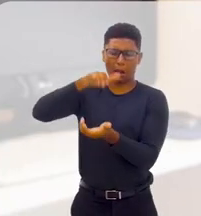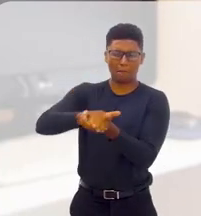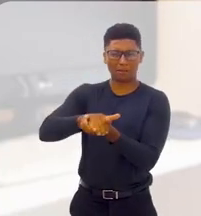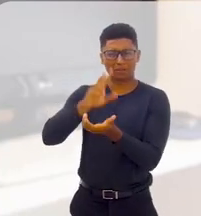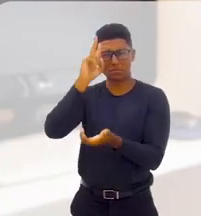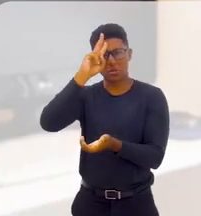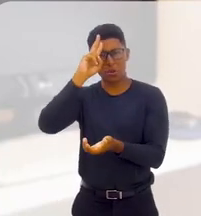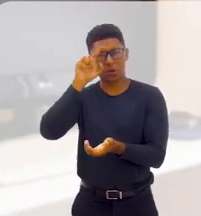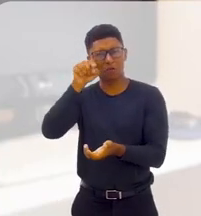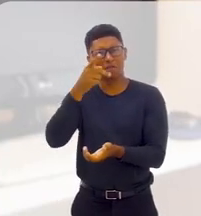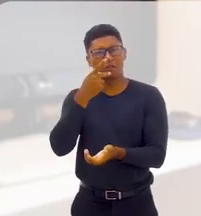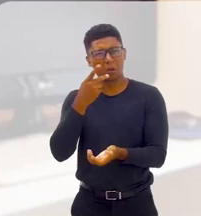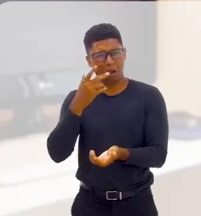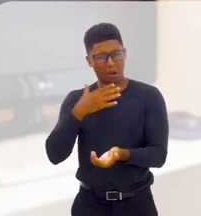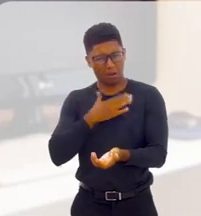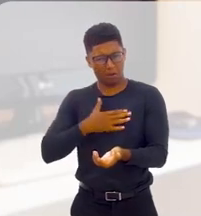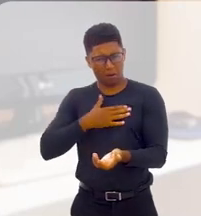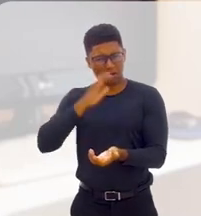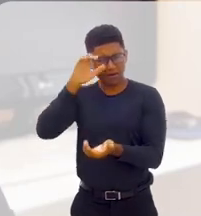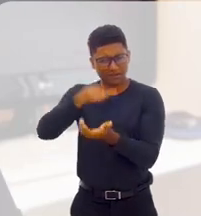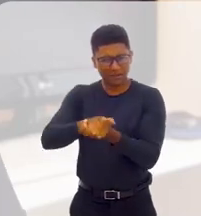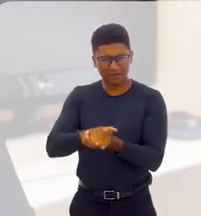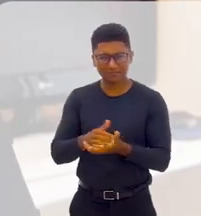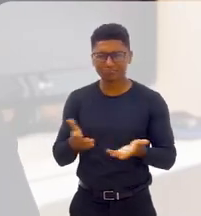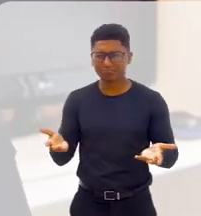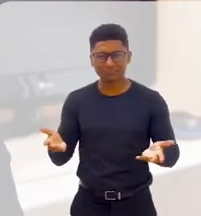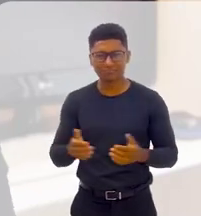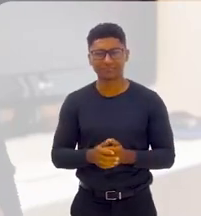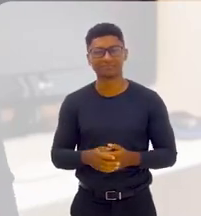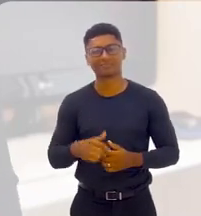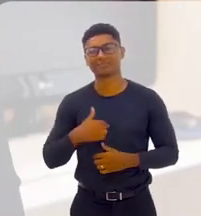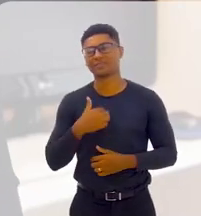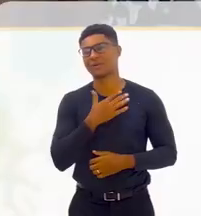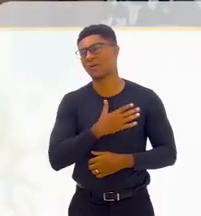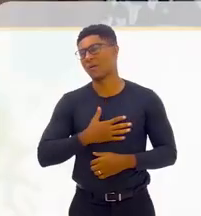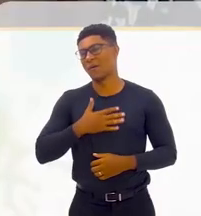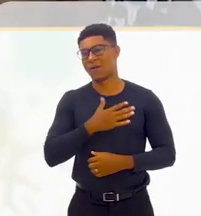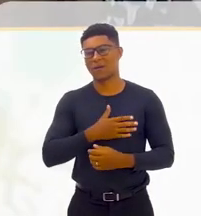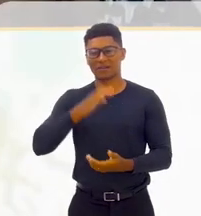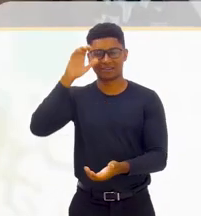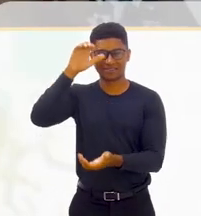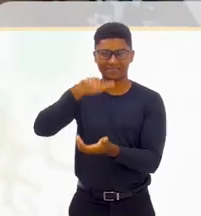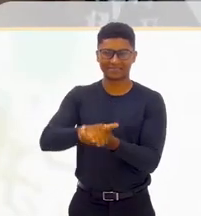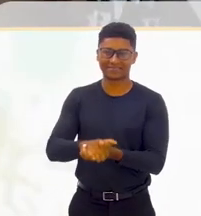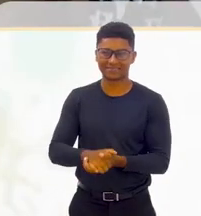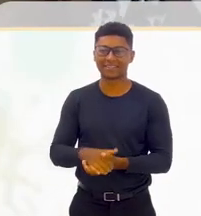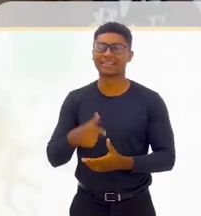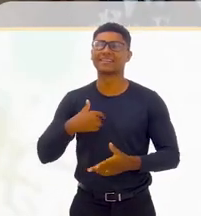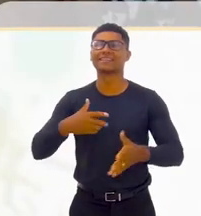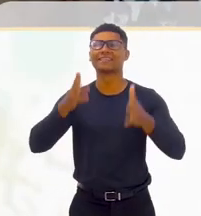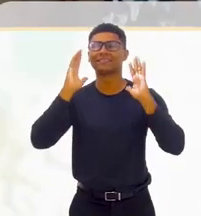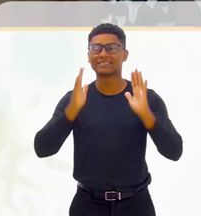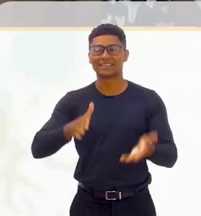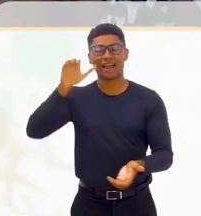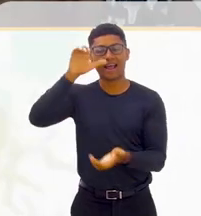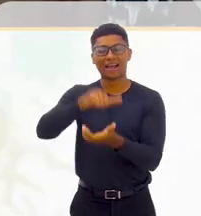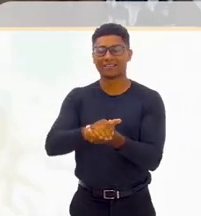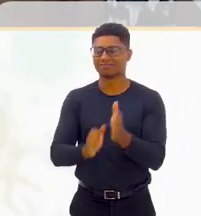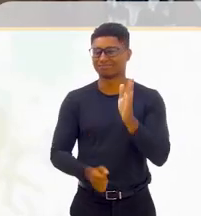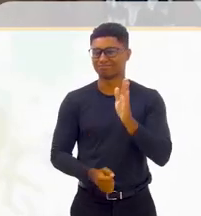de casamento, que você gosta de casar? Ah, eu gosto de casar. Eu já